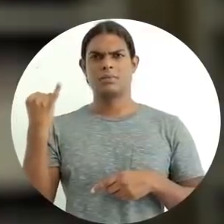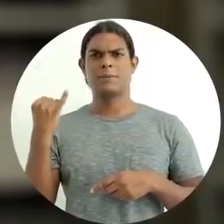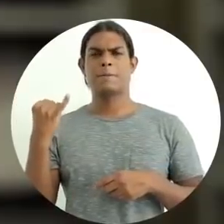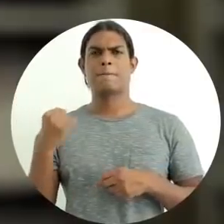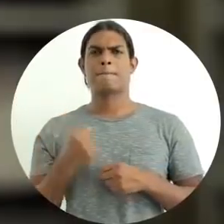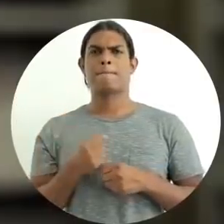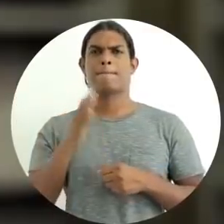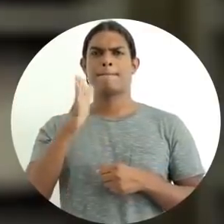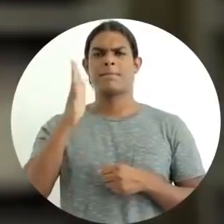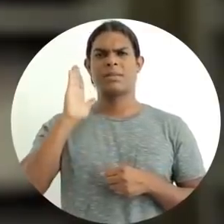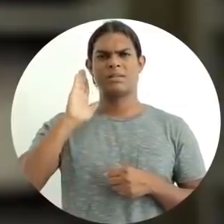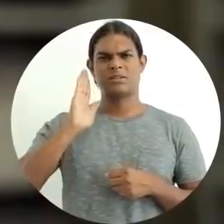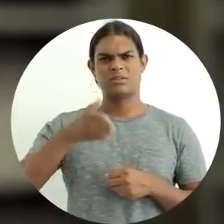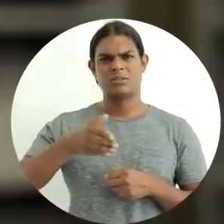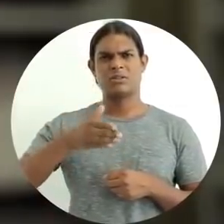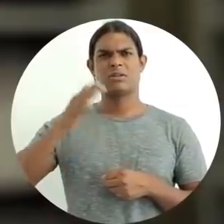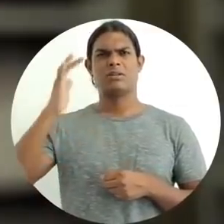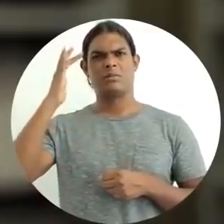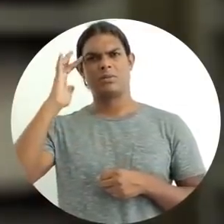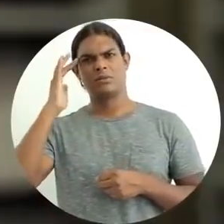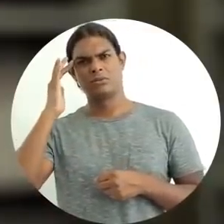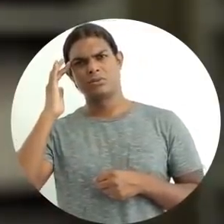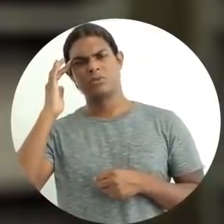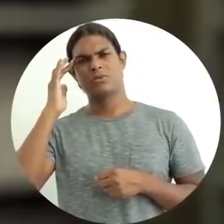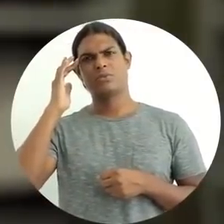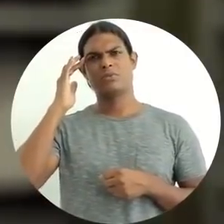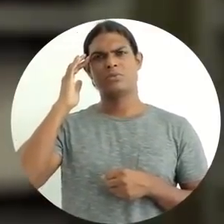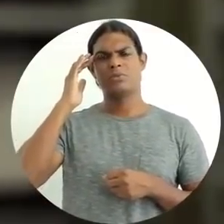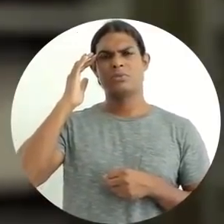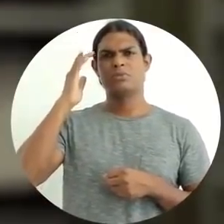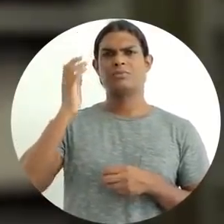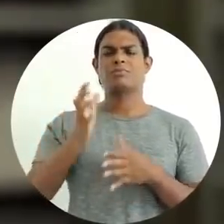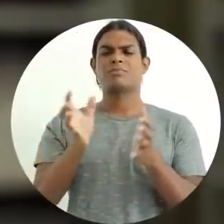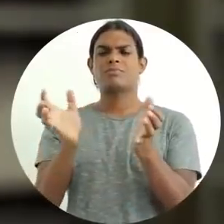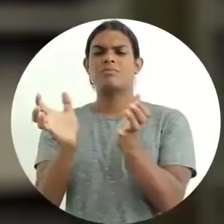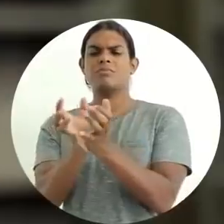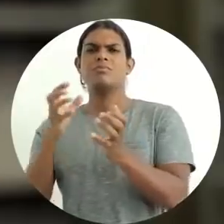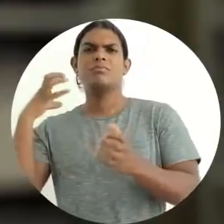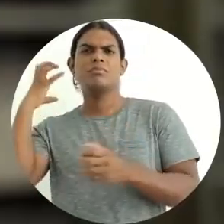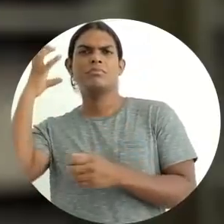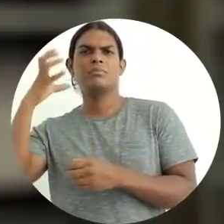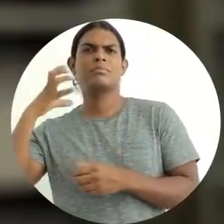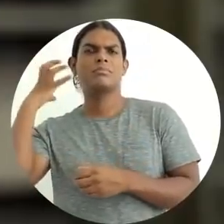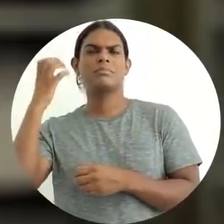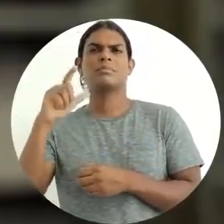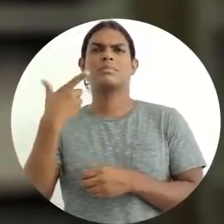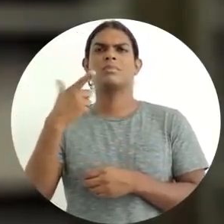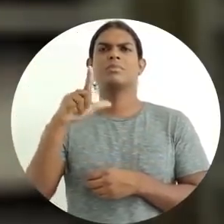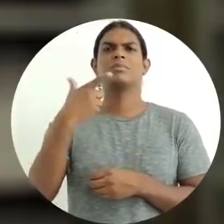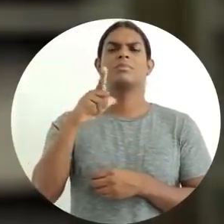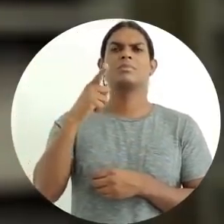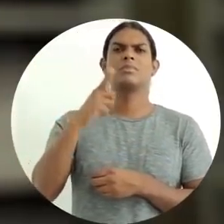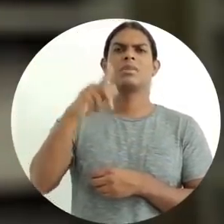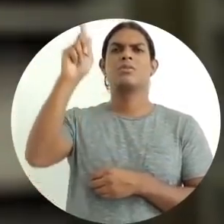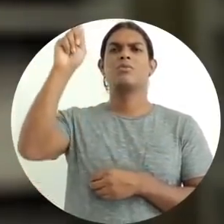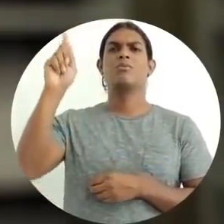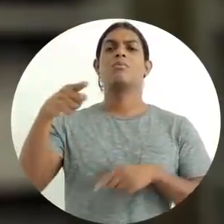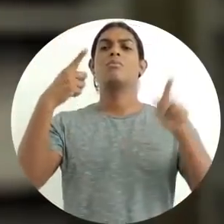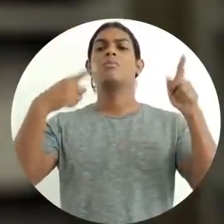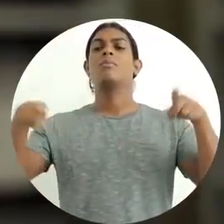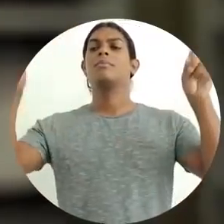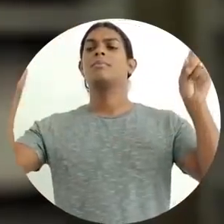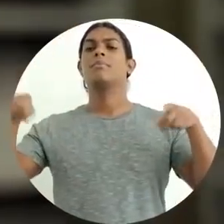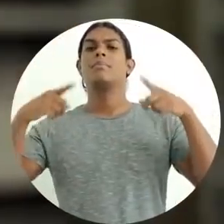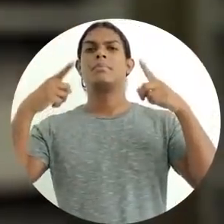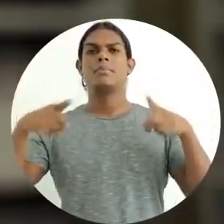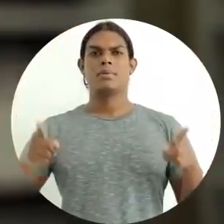importante? Você já imaginou uma orquestra sem maestro? Você imagina agora